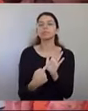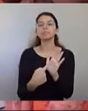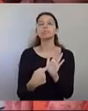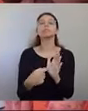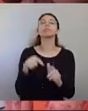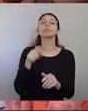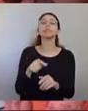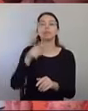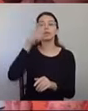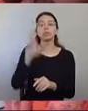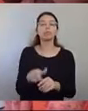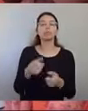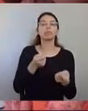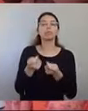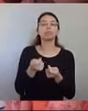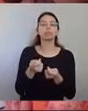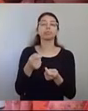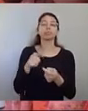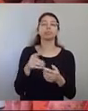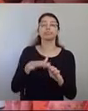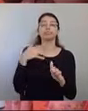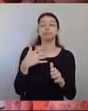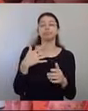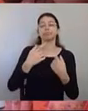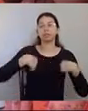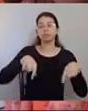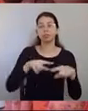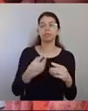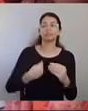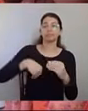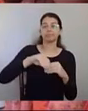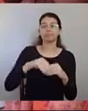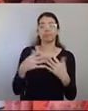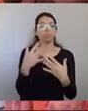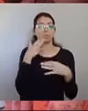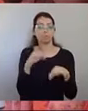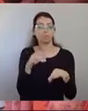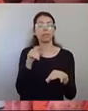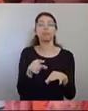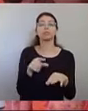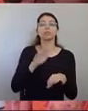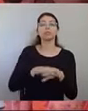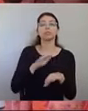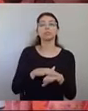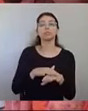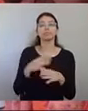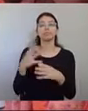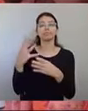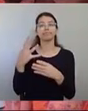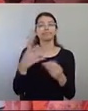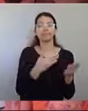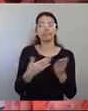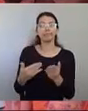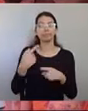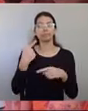do CIMAS numa sessão ordinária ou extraordinária, a fim de esclarecer o atraso na apresentação das GOP do CIMAS para 2023,